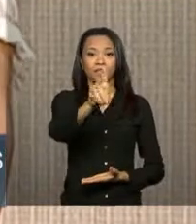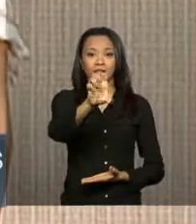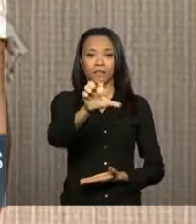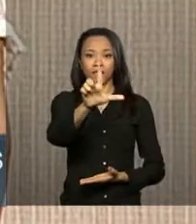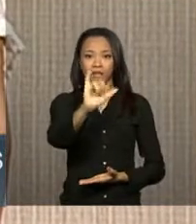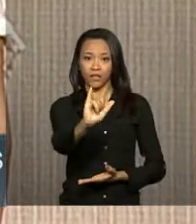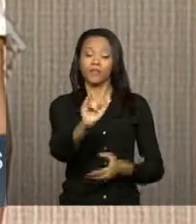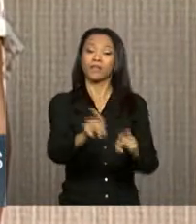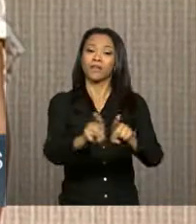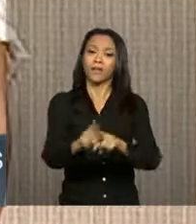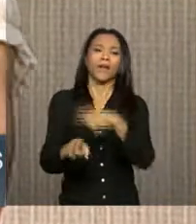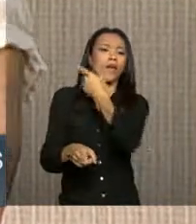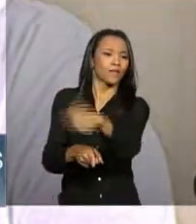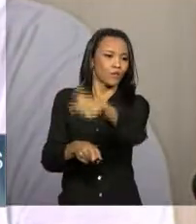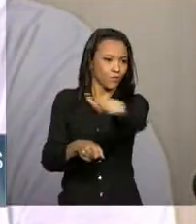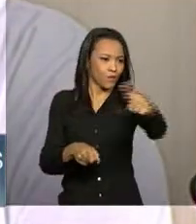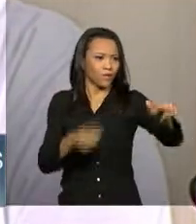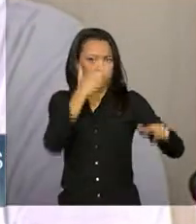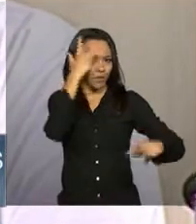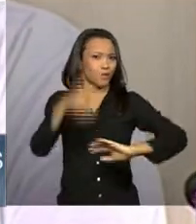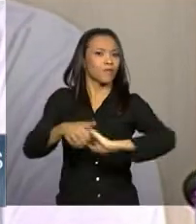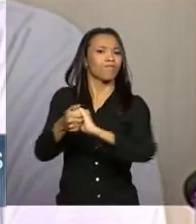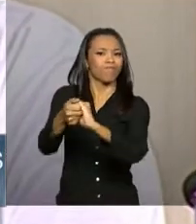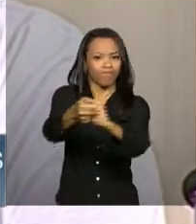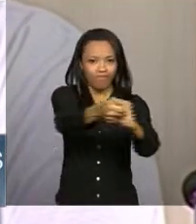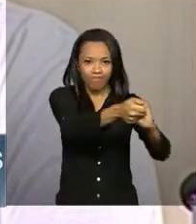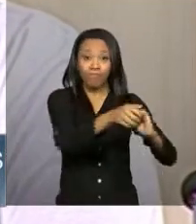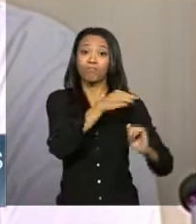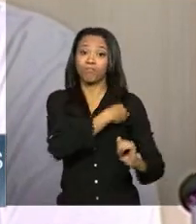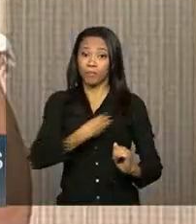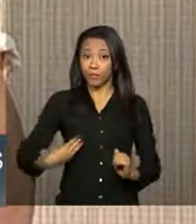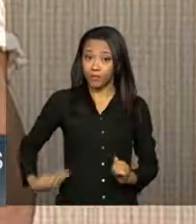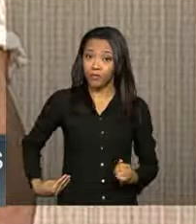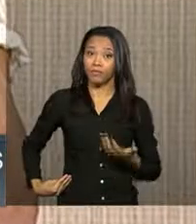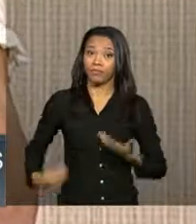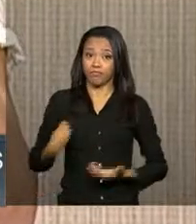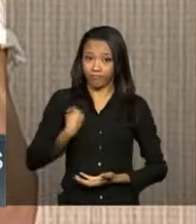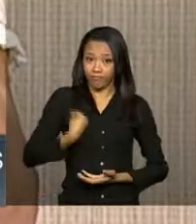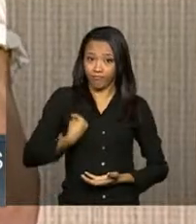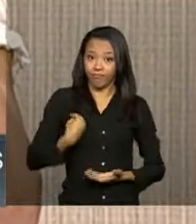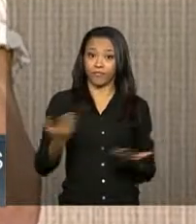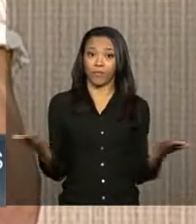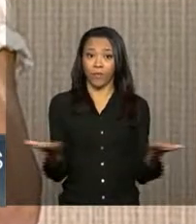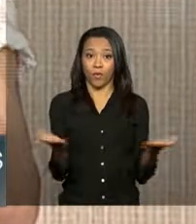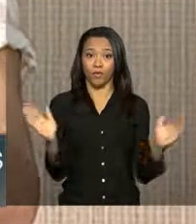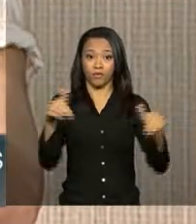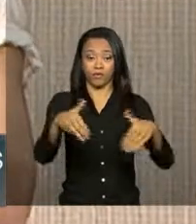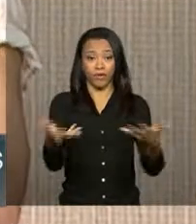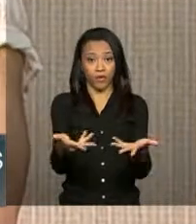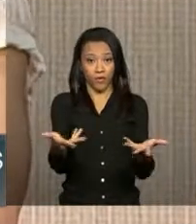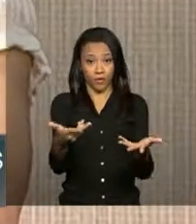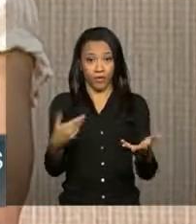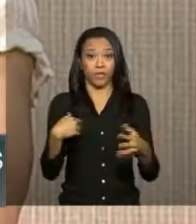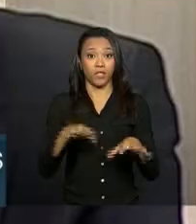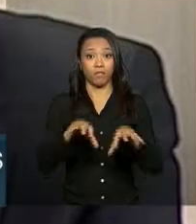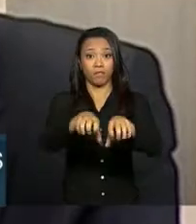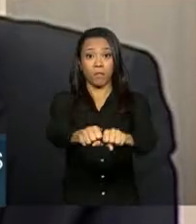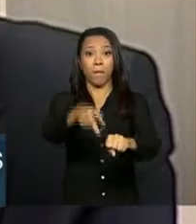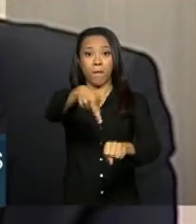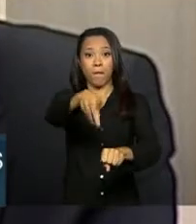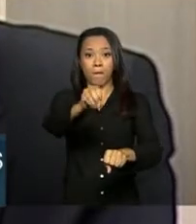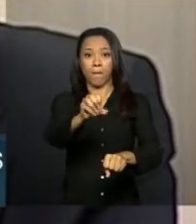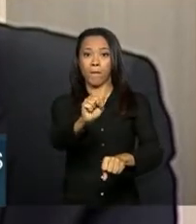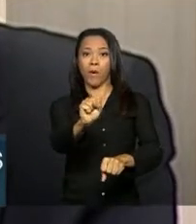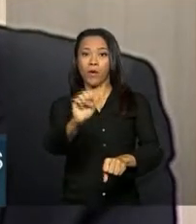comprimento também os outros nem os demais ministros né vieram prestigiar a posse dos conselheiros nacionais